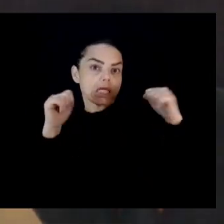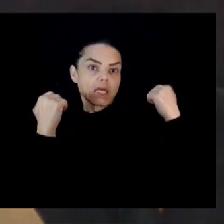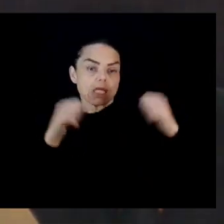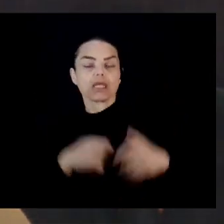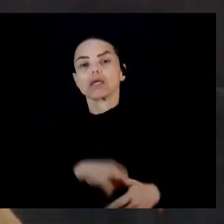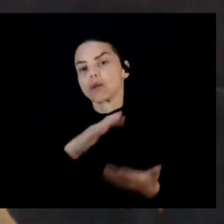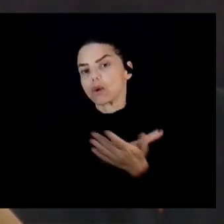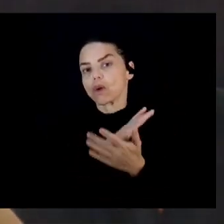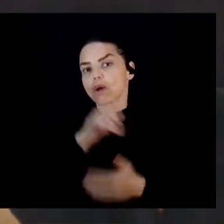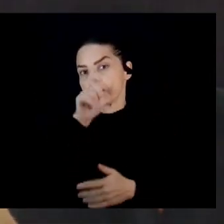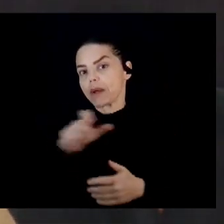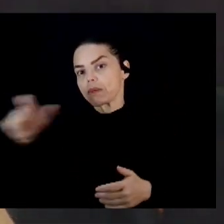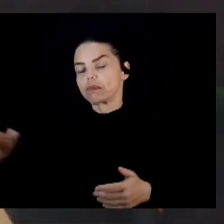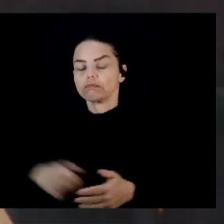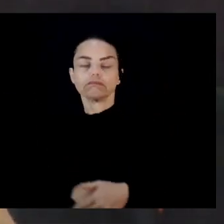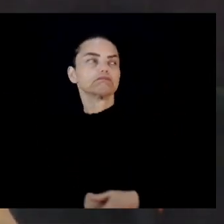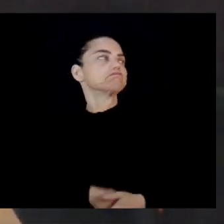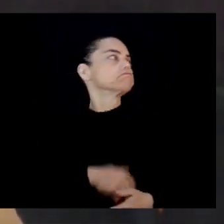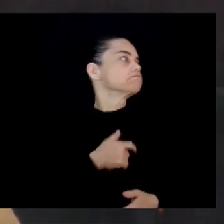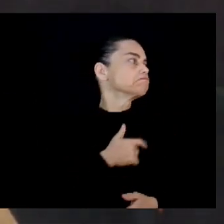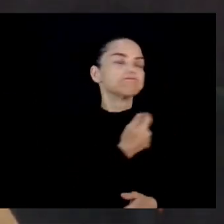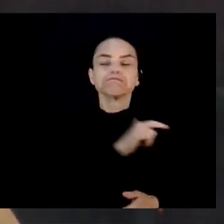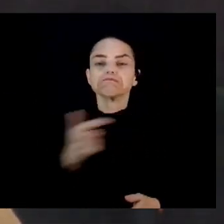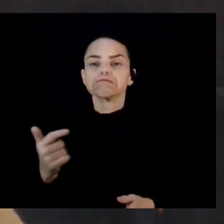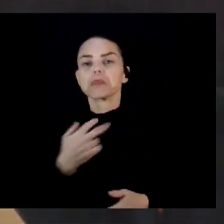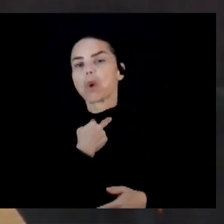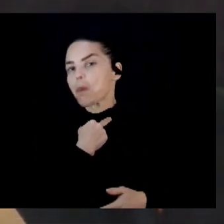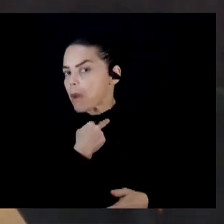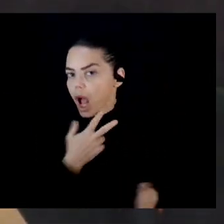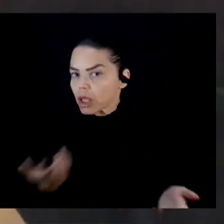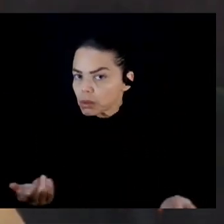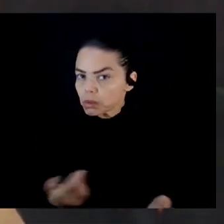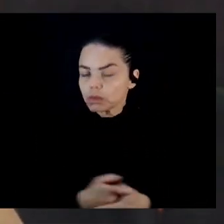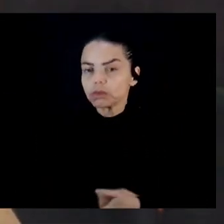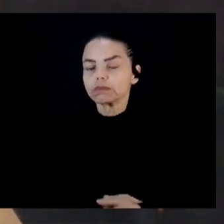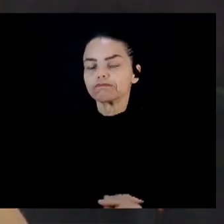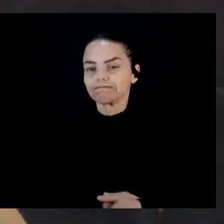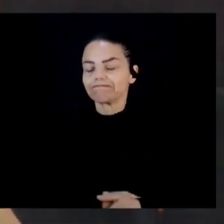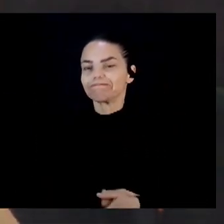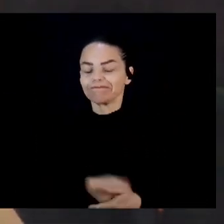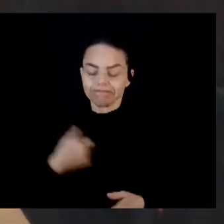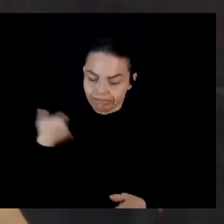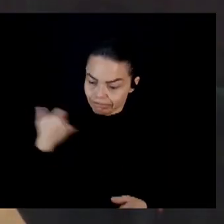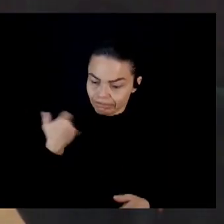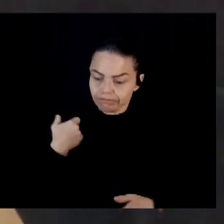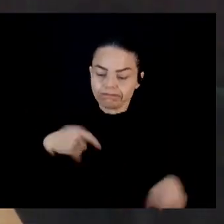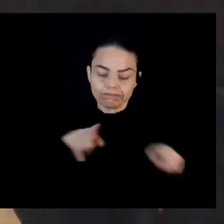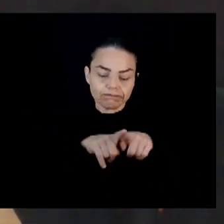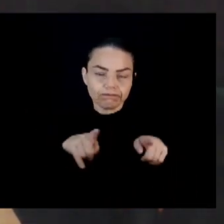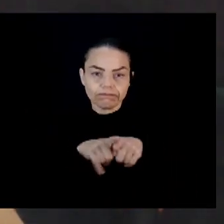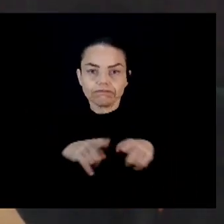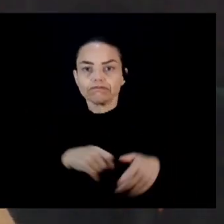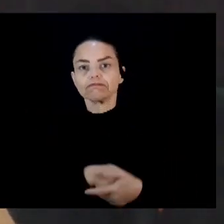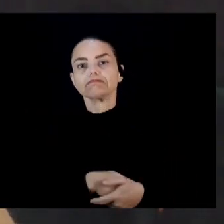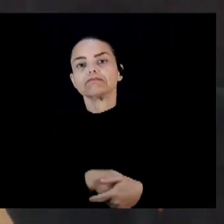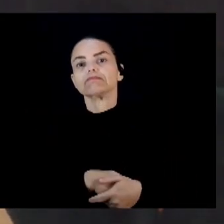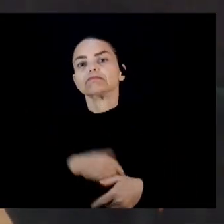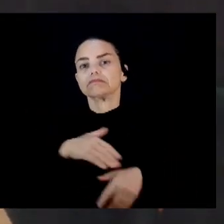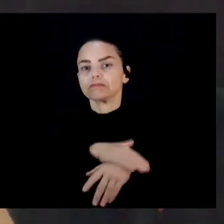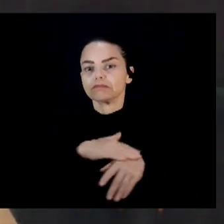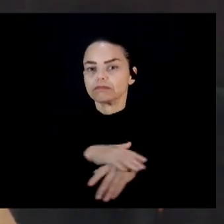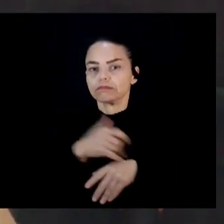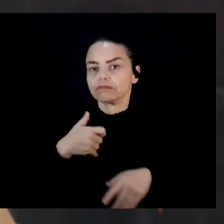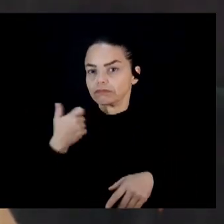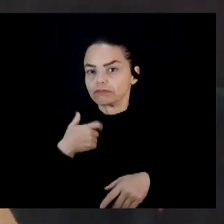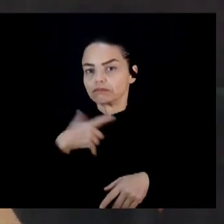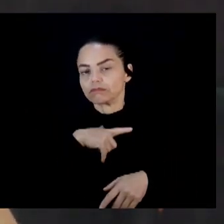pouco mais de tempo, às vezes você não tem tanto tempo. Faixa etária também, né? Então, que nem vocês comentaram, a faixa etária tem uma